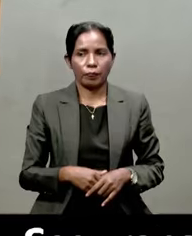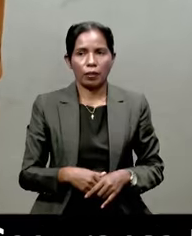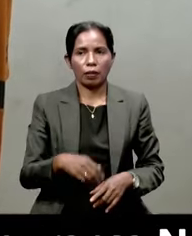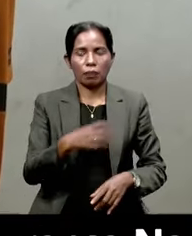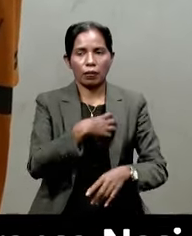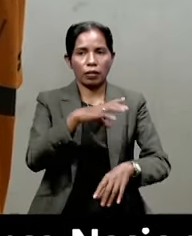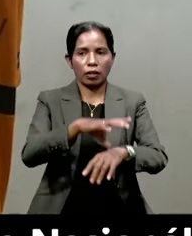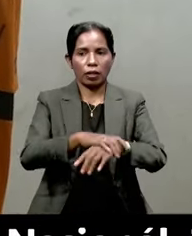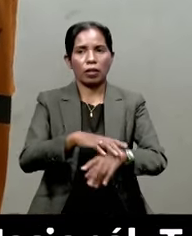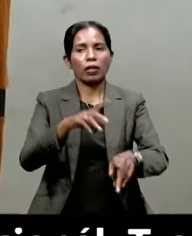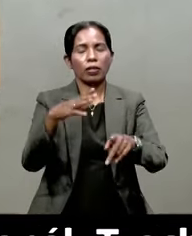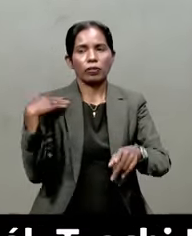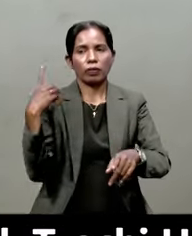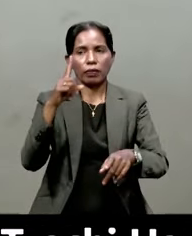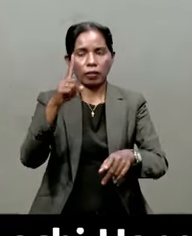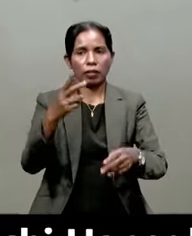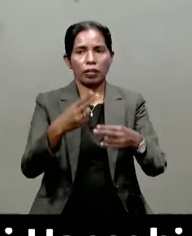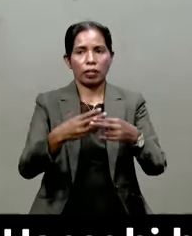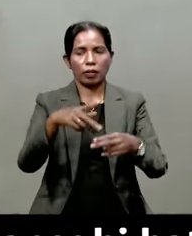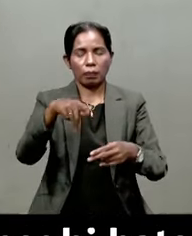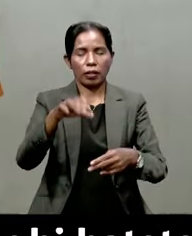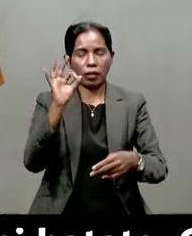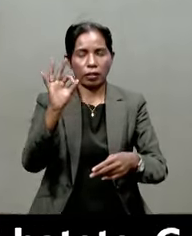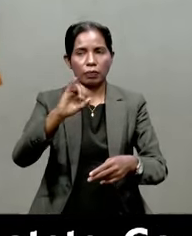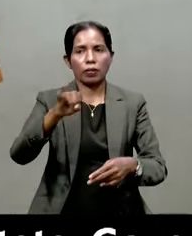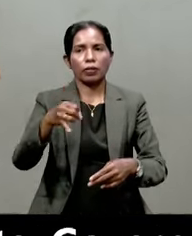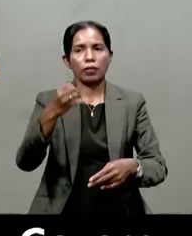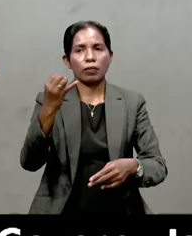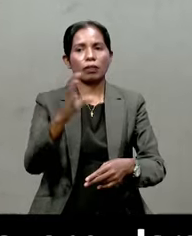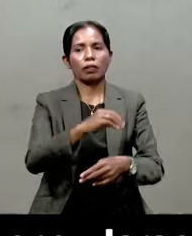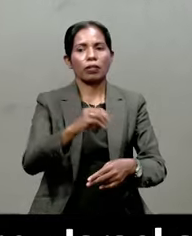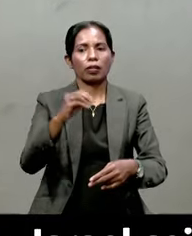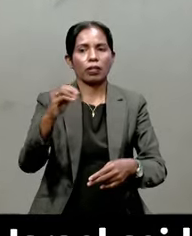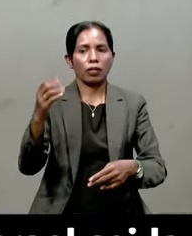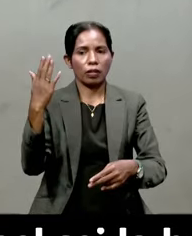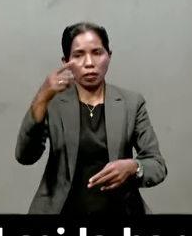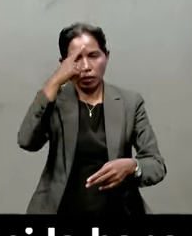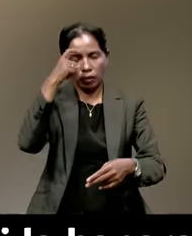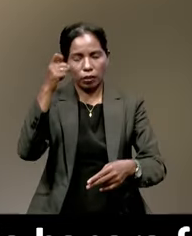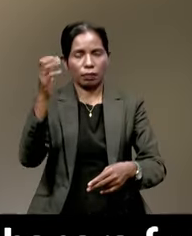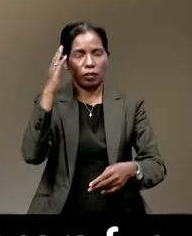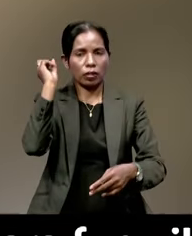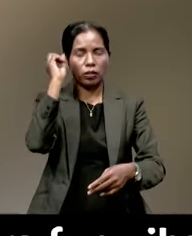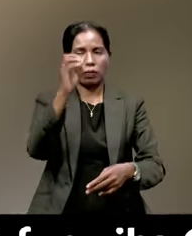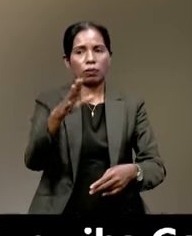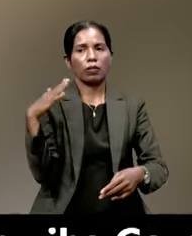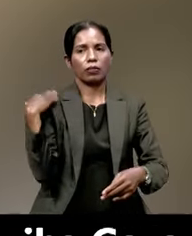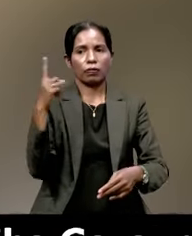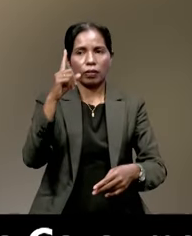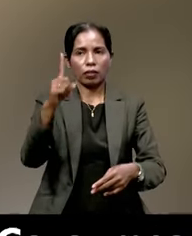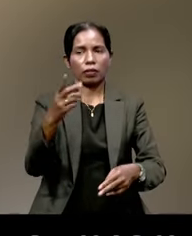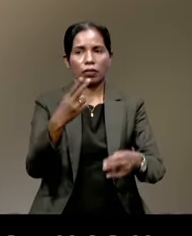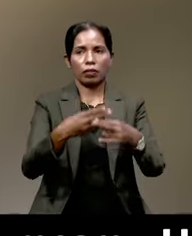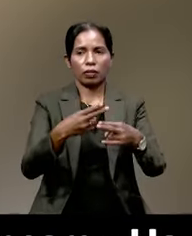Penetrada tem uma jovem em rua, o inicial TF no J, e a Campo Merdeca, tama desconfia tudo a mate, cidadão Ida